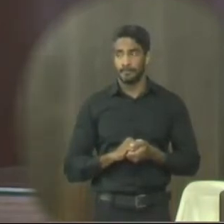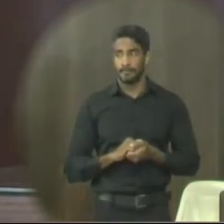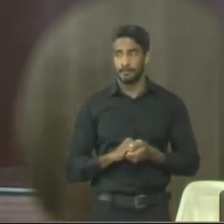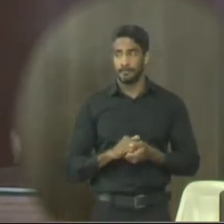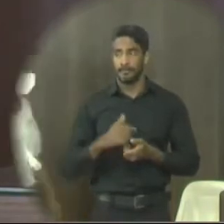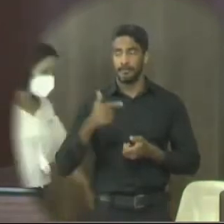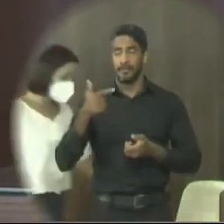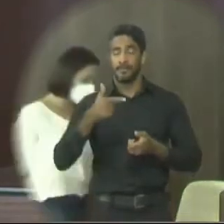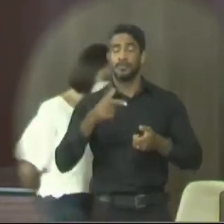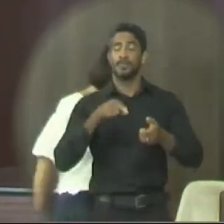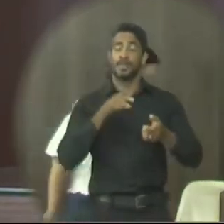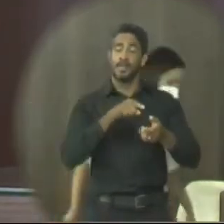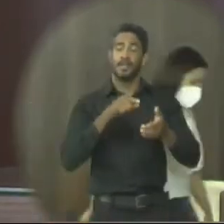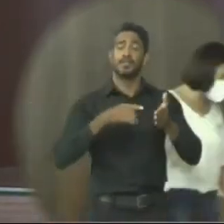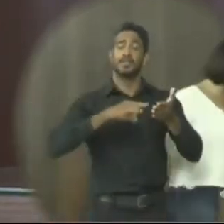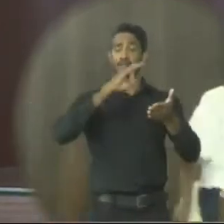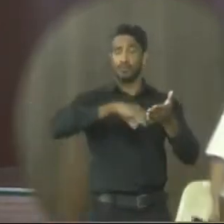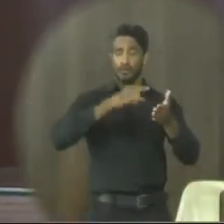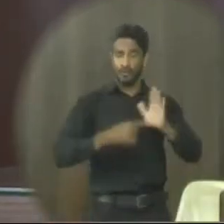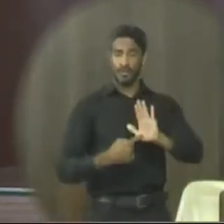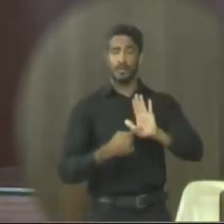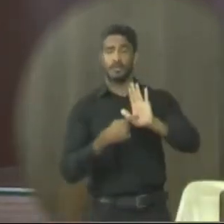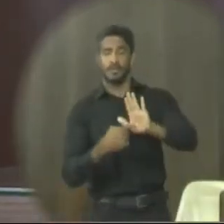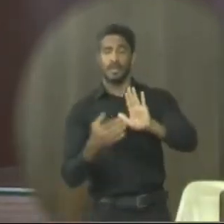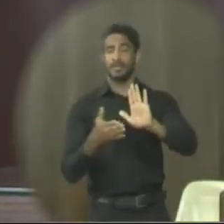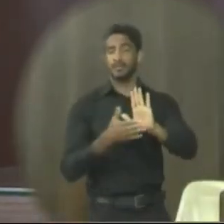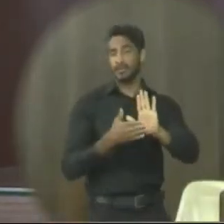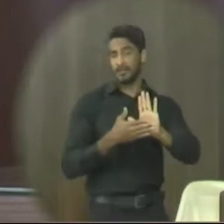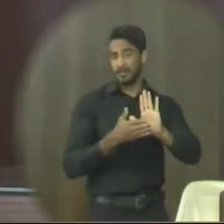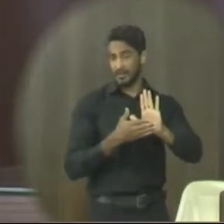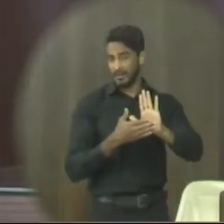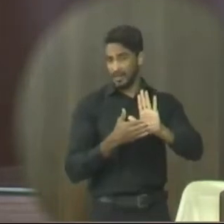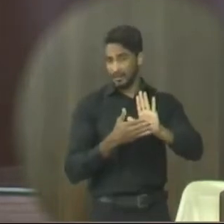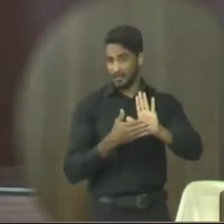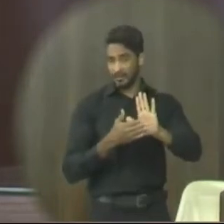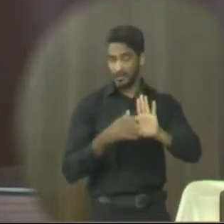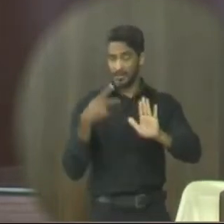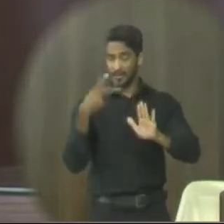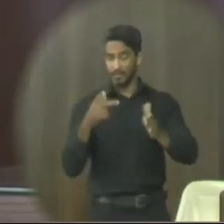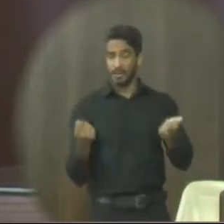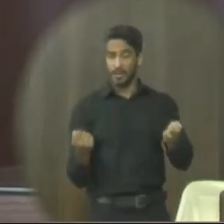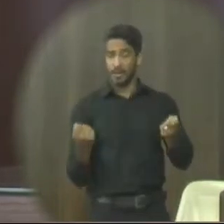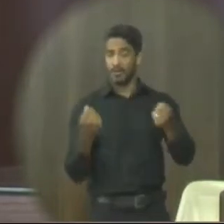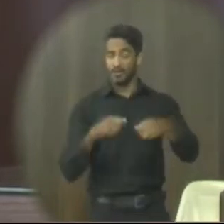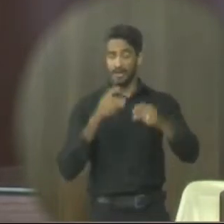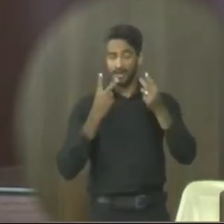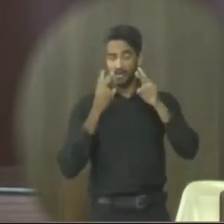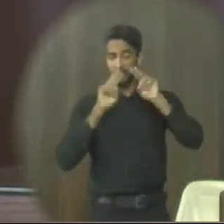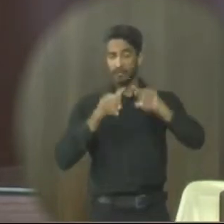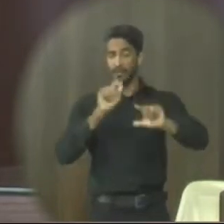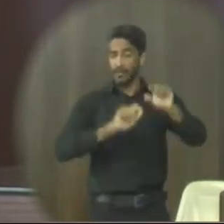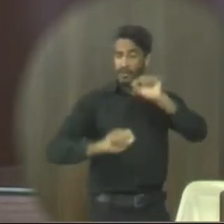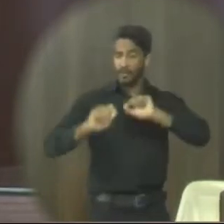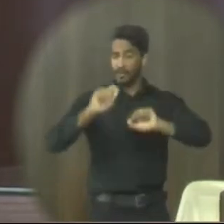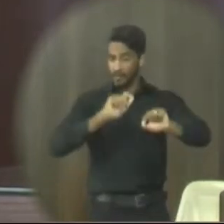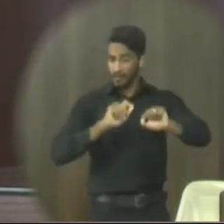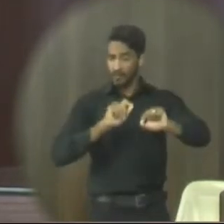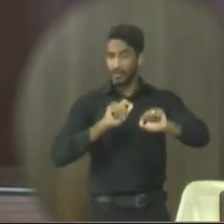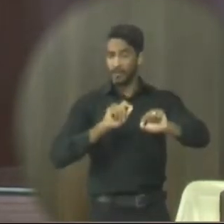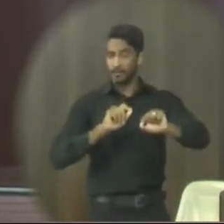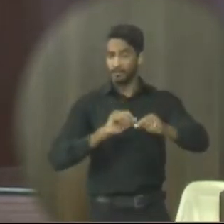Da relevância das matérias apresentadas na proposta das competições, competência, verifica-se que